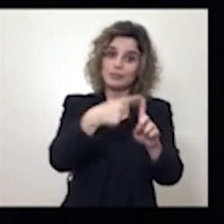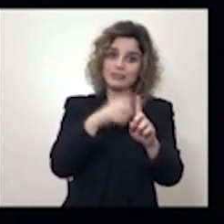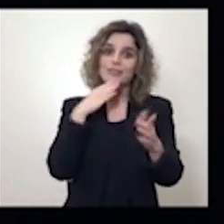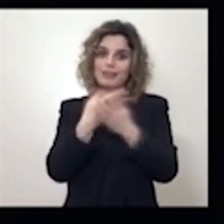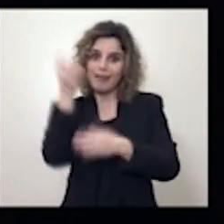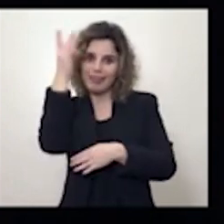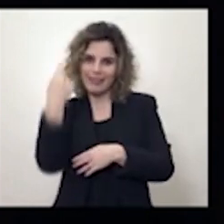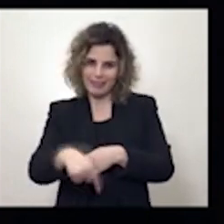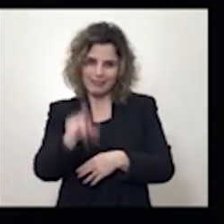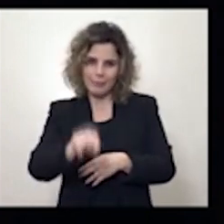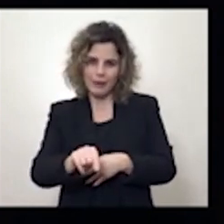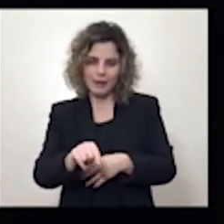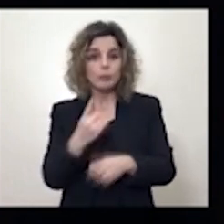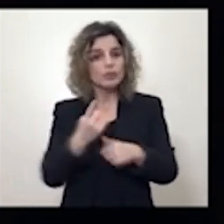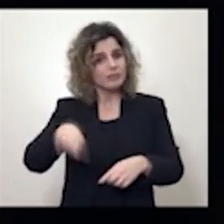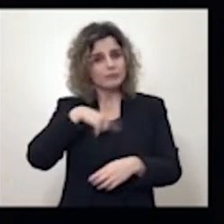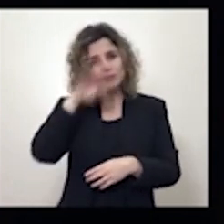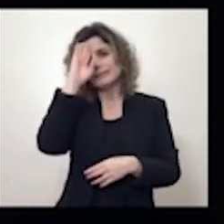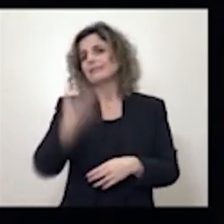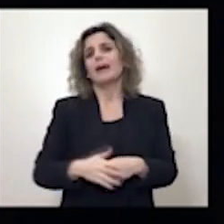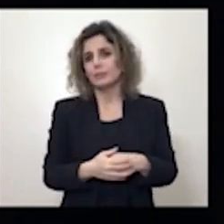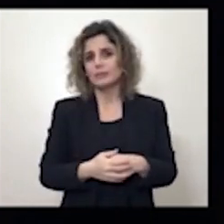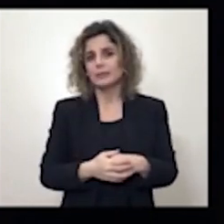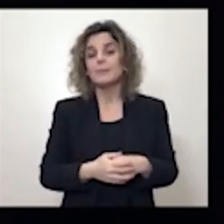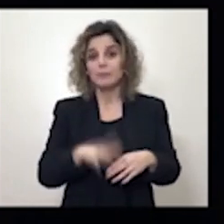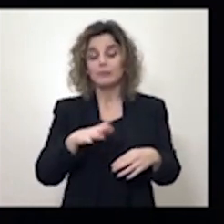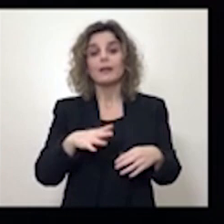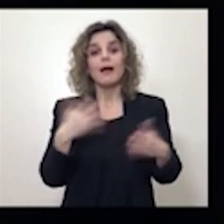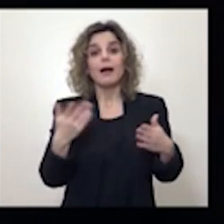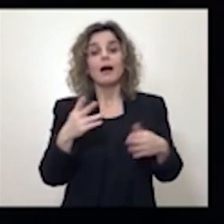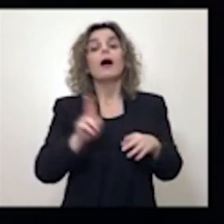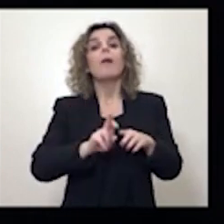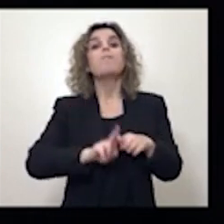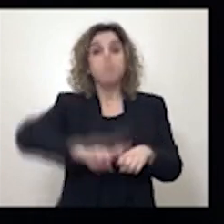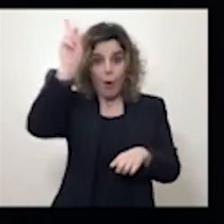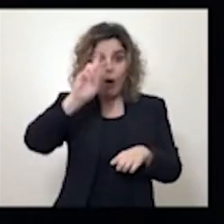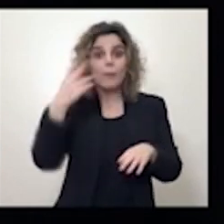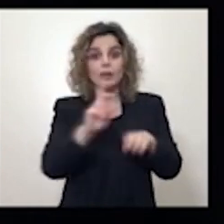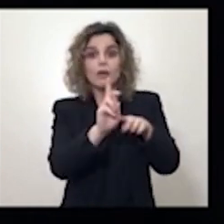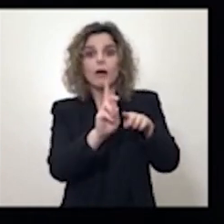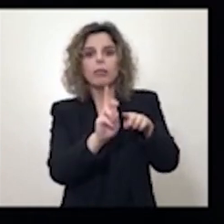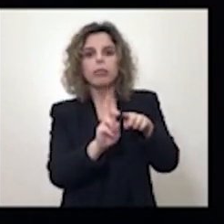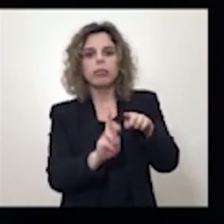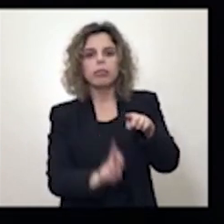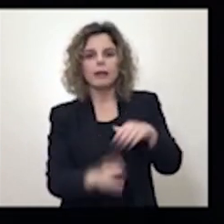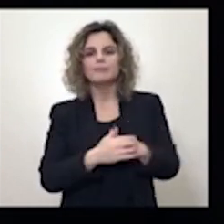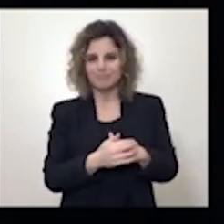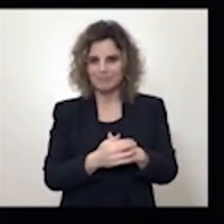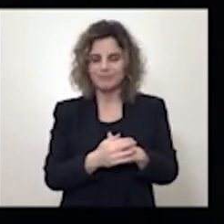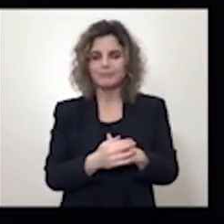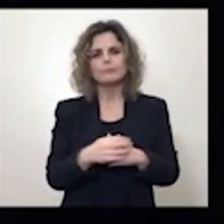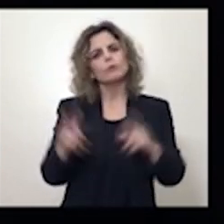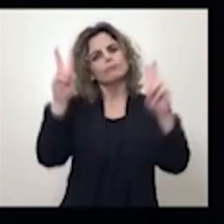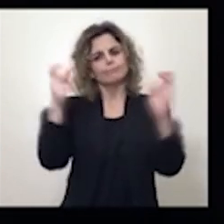porque nós sabemos, os números sobem sempre mais depressa do que descem. Citando um quase